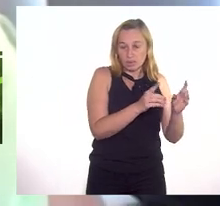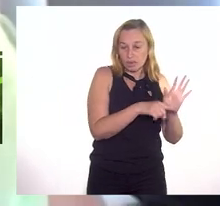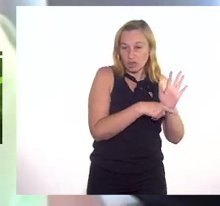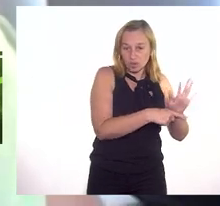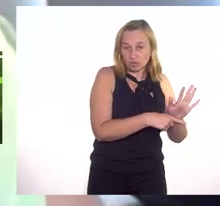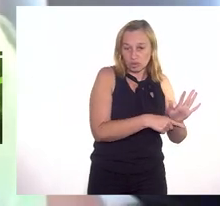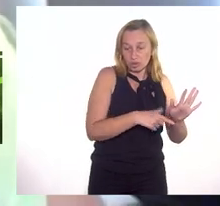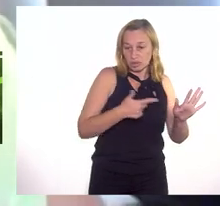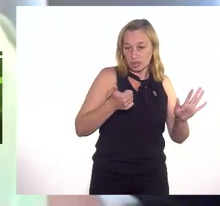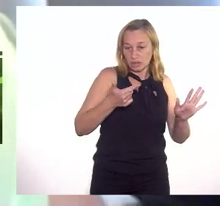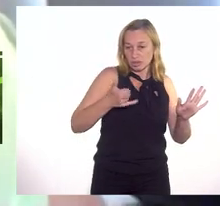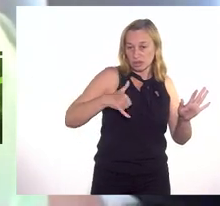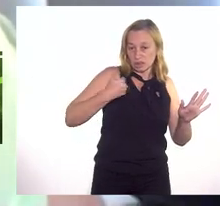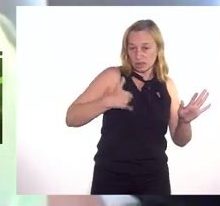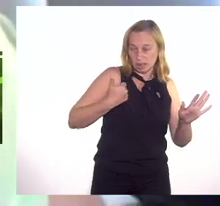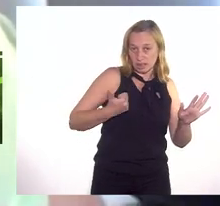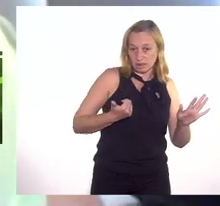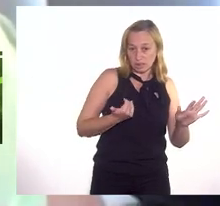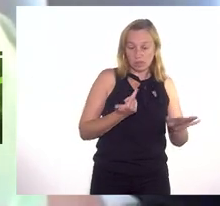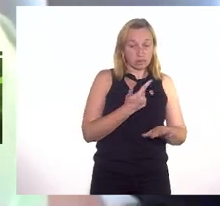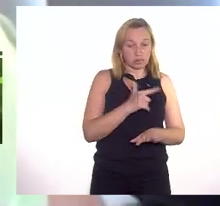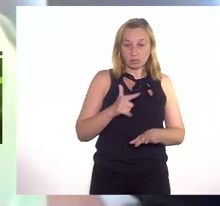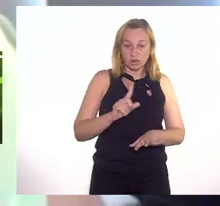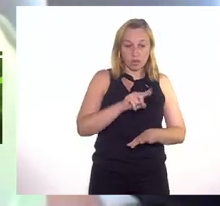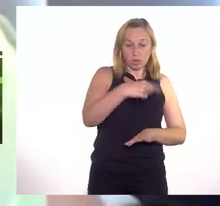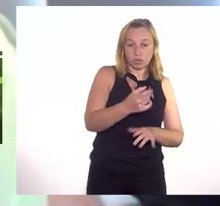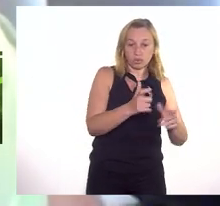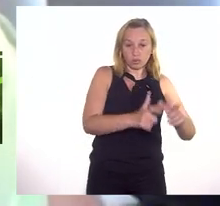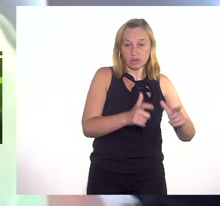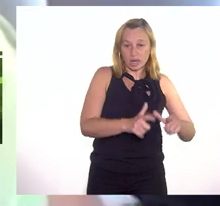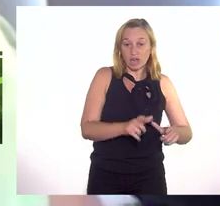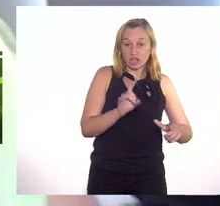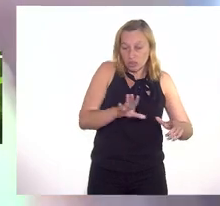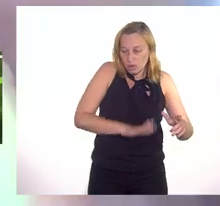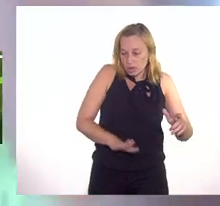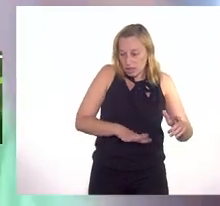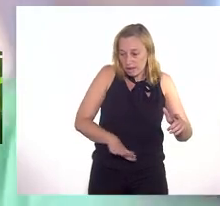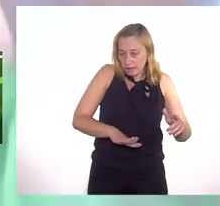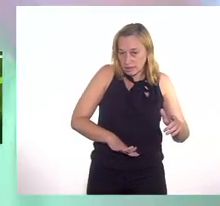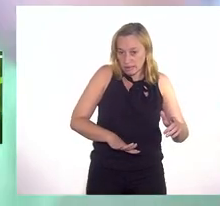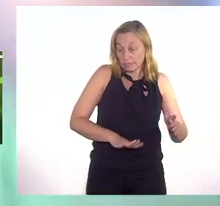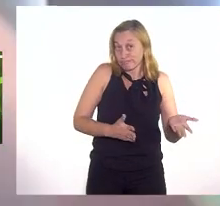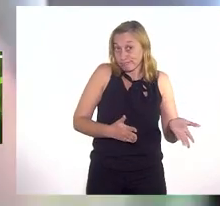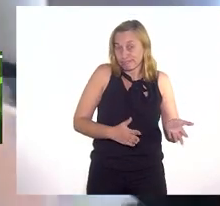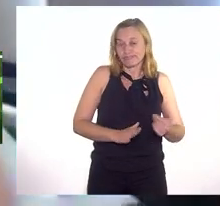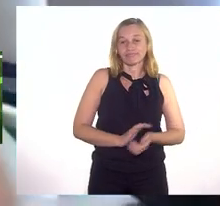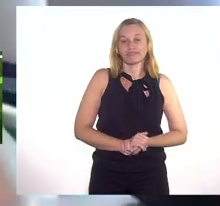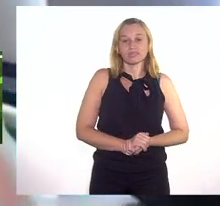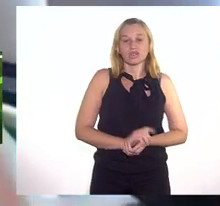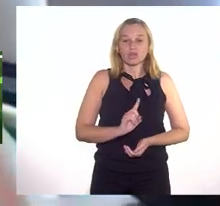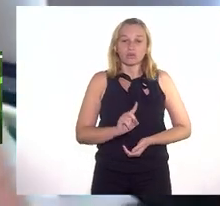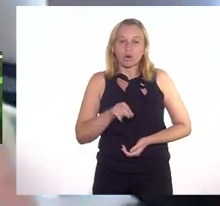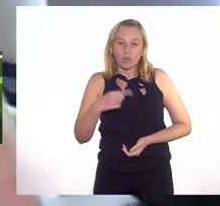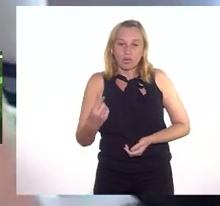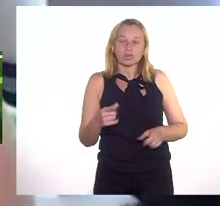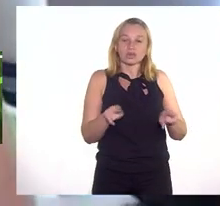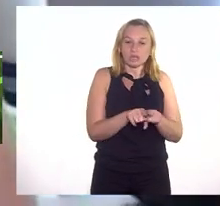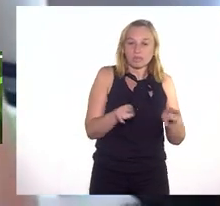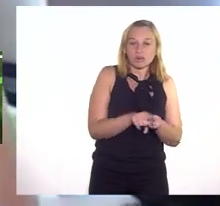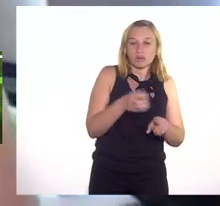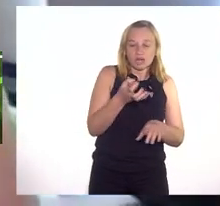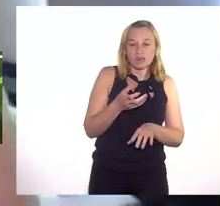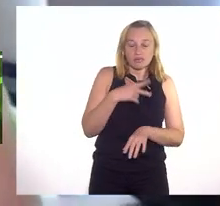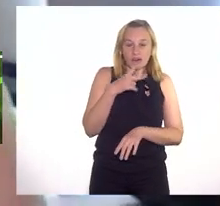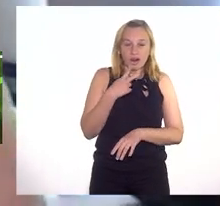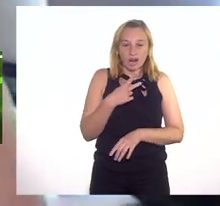não tem outro lugar, só quando criança que ela teve atendimento. Uma outra coisa aqui que eu queria falar